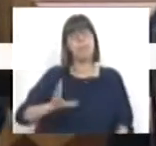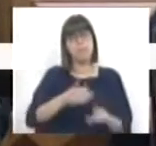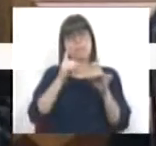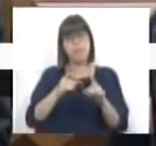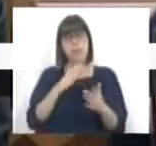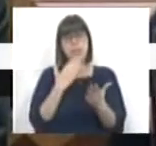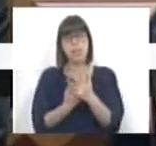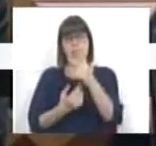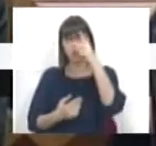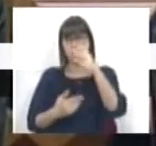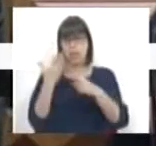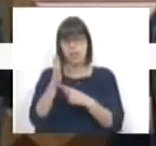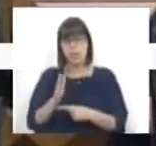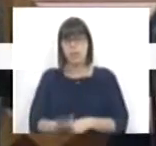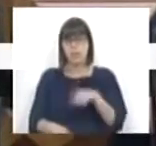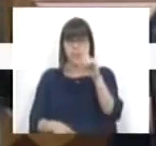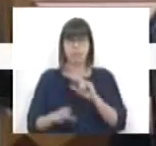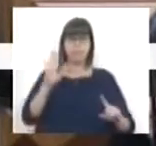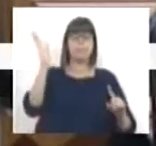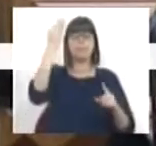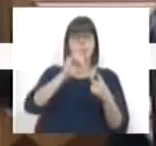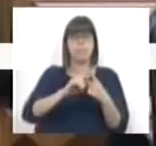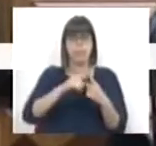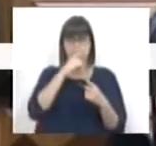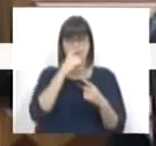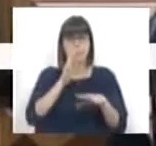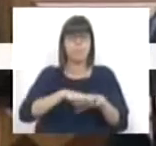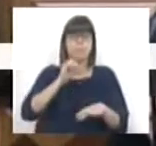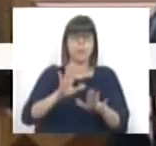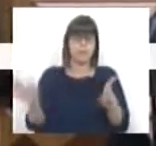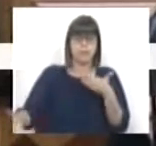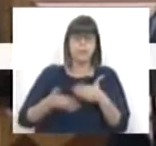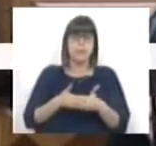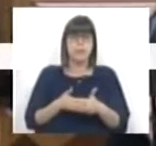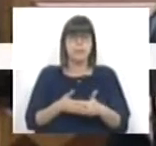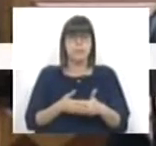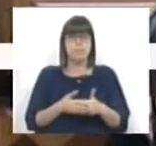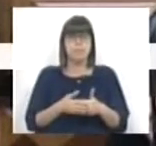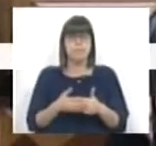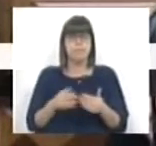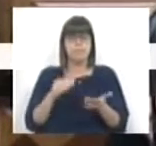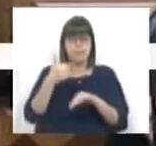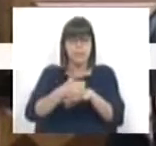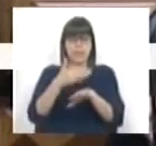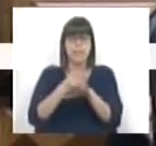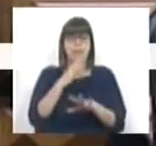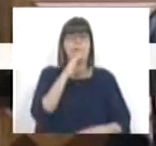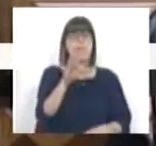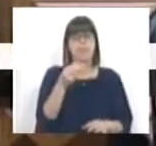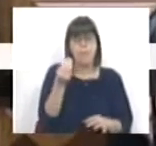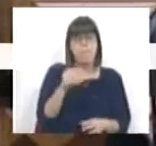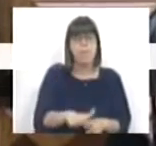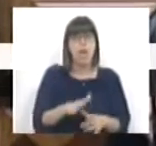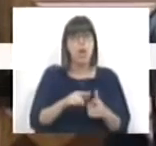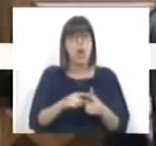e dar vai apenas dois exemplos o primeiro por força do encerramento da onda secção de família e menores